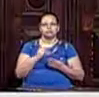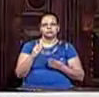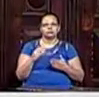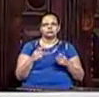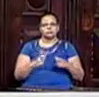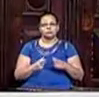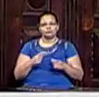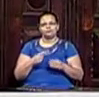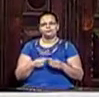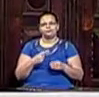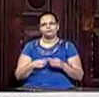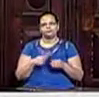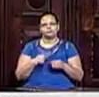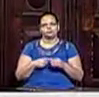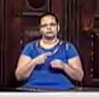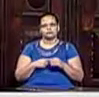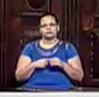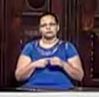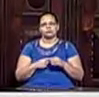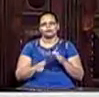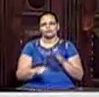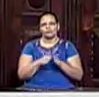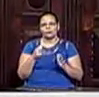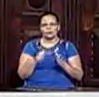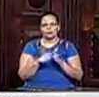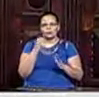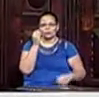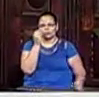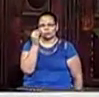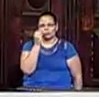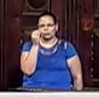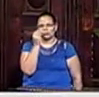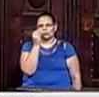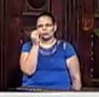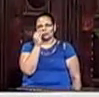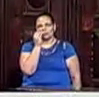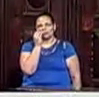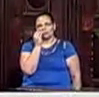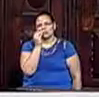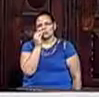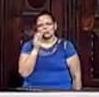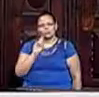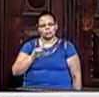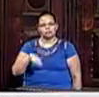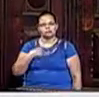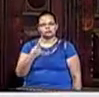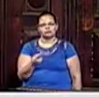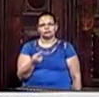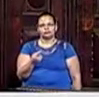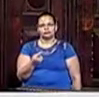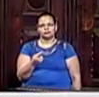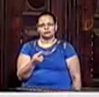município de Sapiatiba, numa primeira tentativa de emancipação, e posteriormente